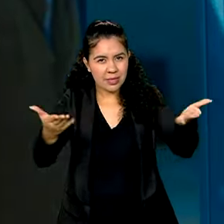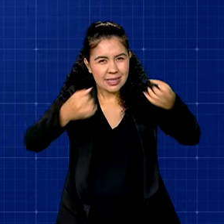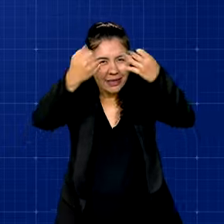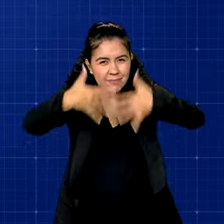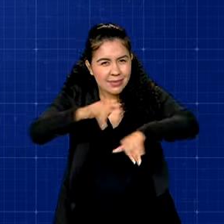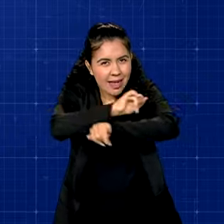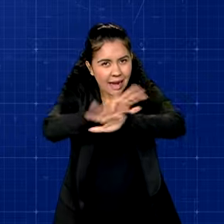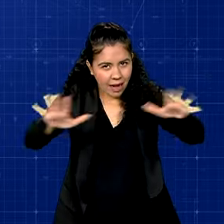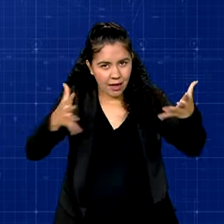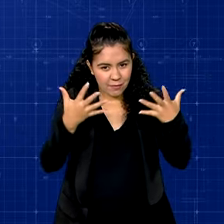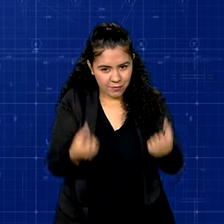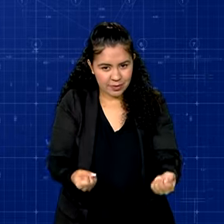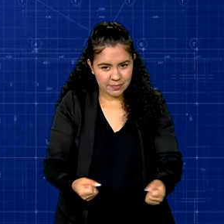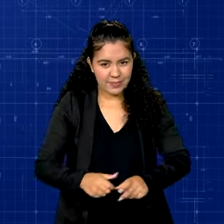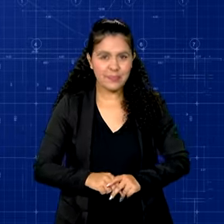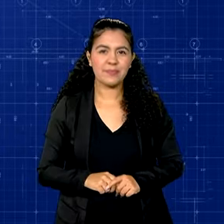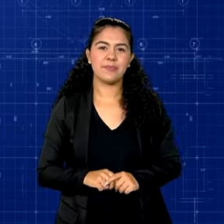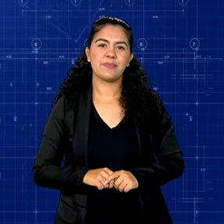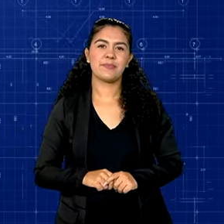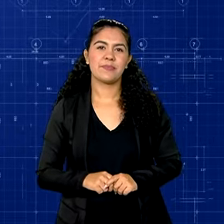lá?